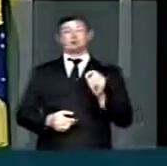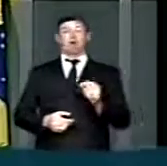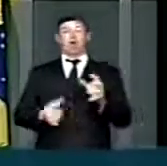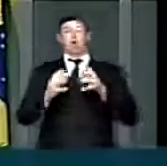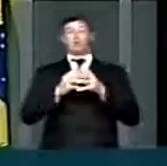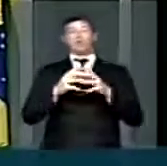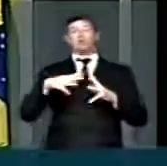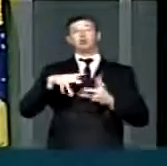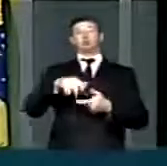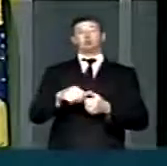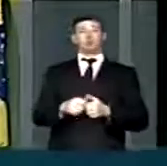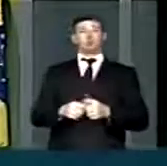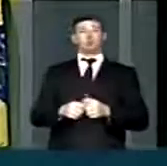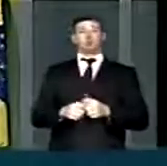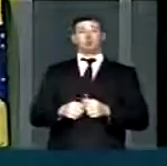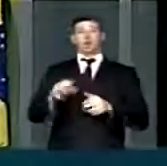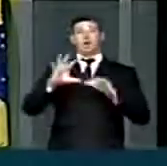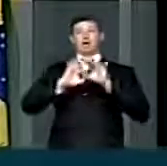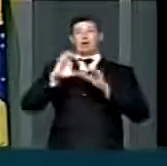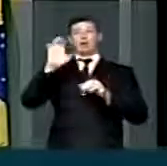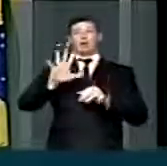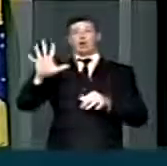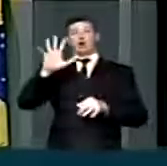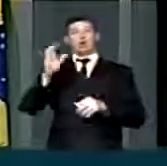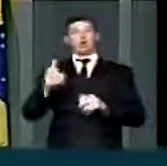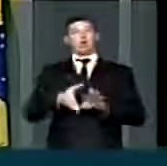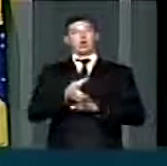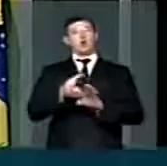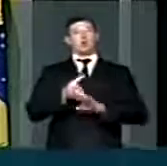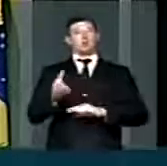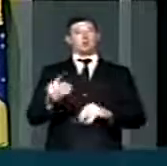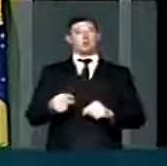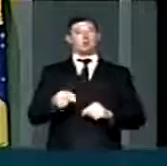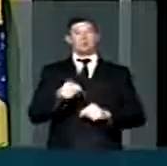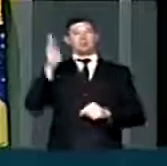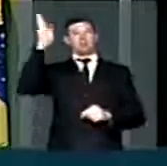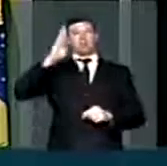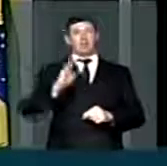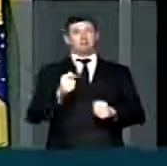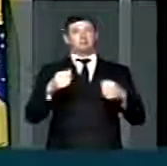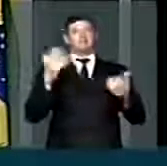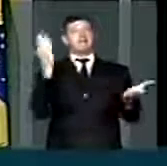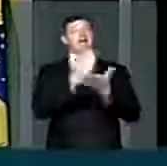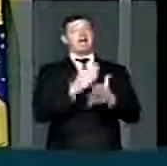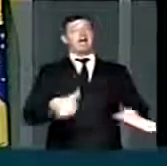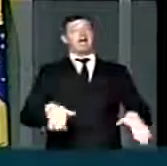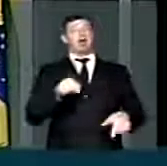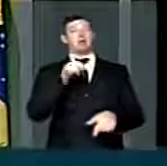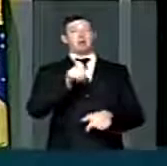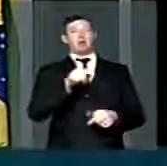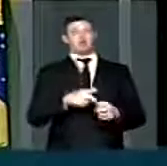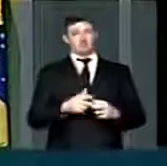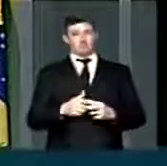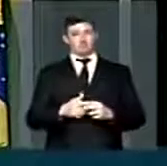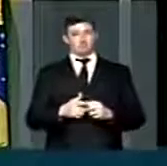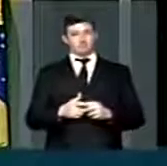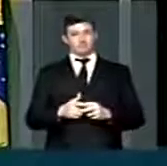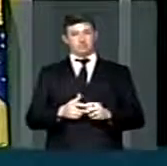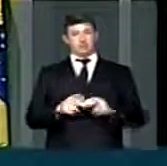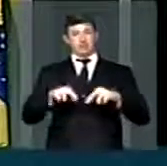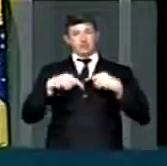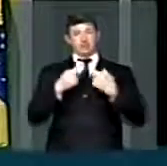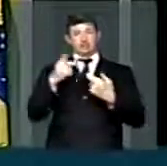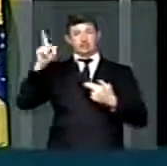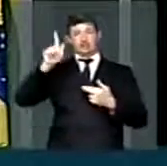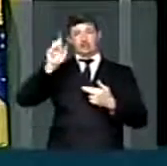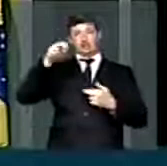internacional, a União Europeia, recomendando, levando o Brasil lá na reunião em